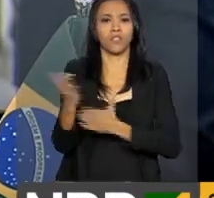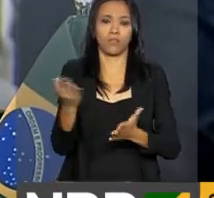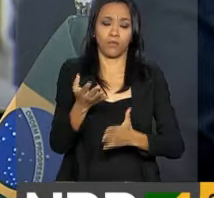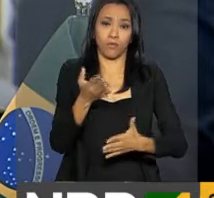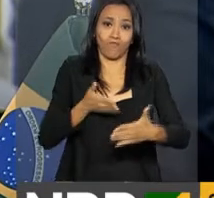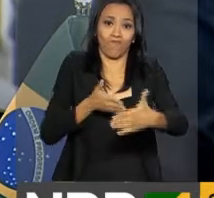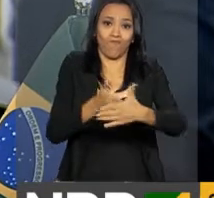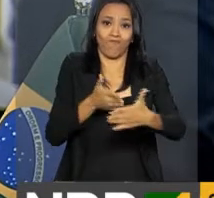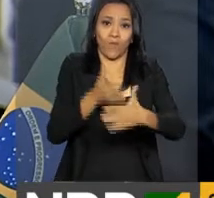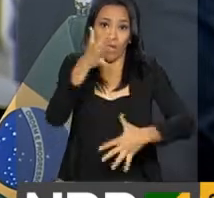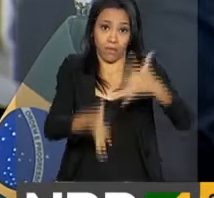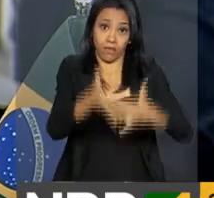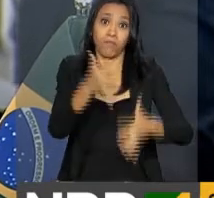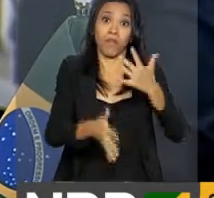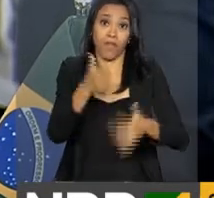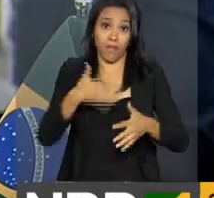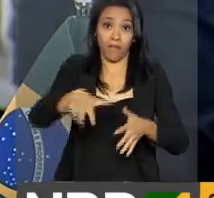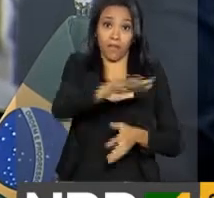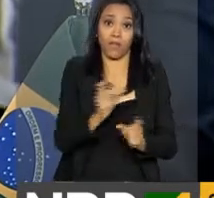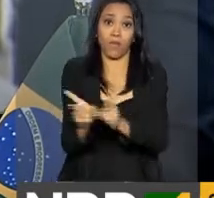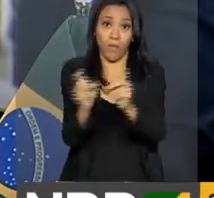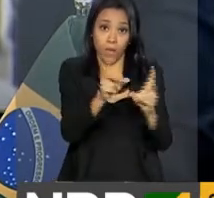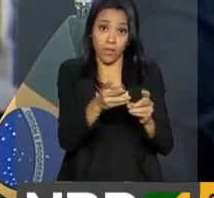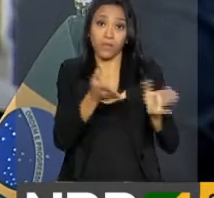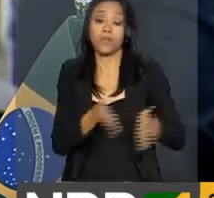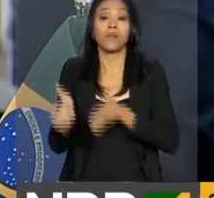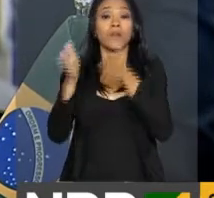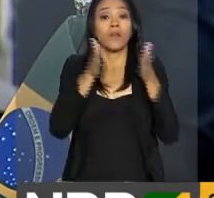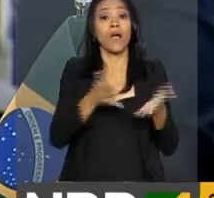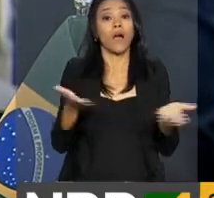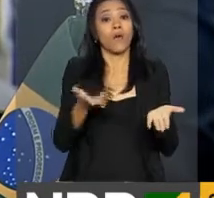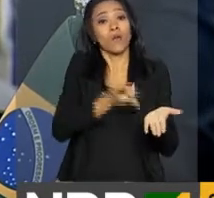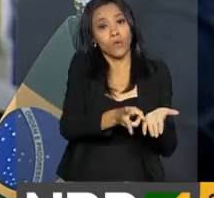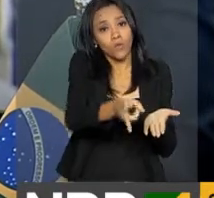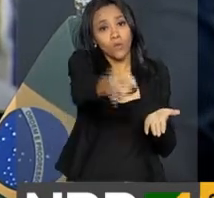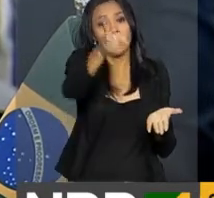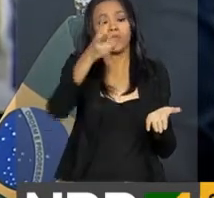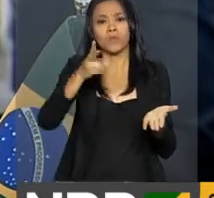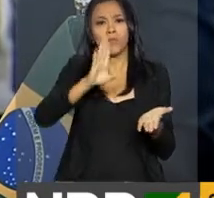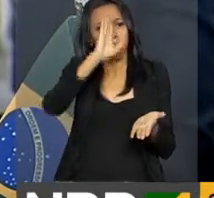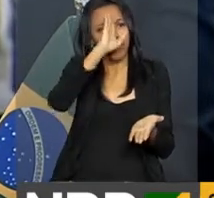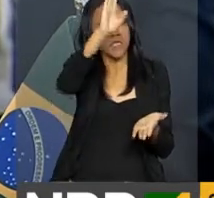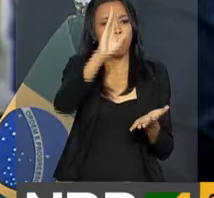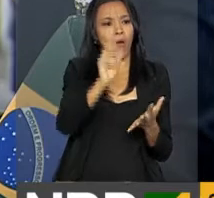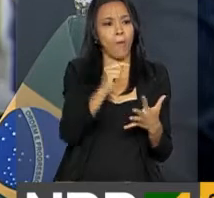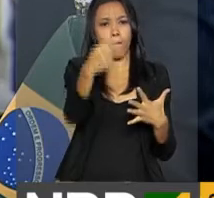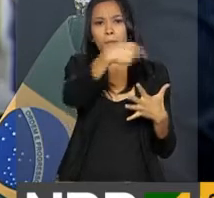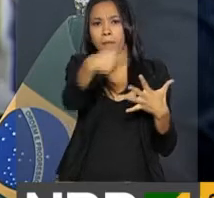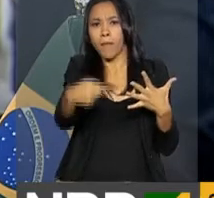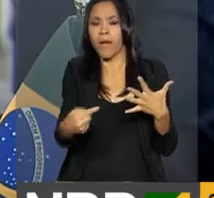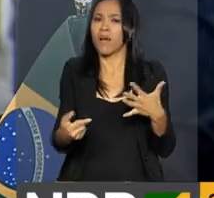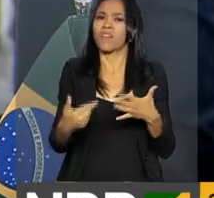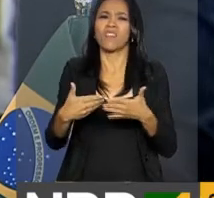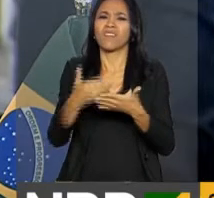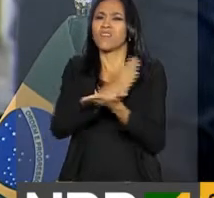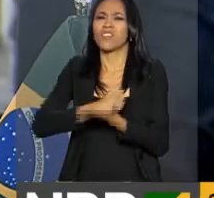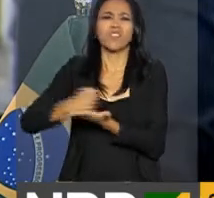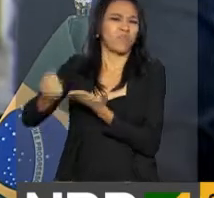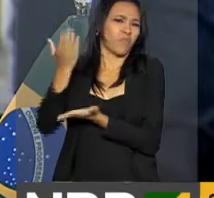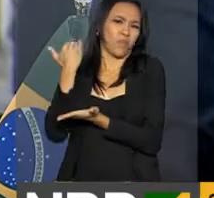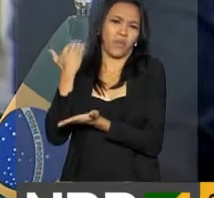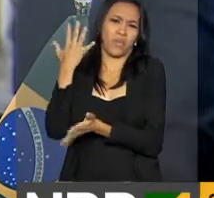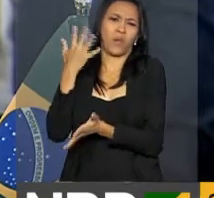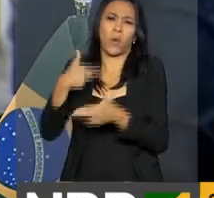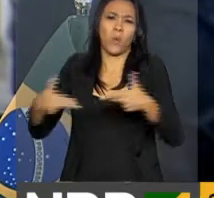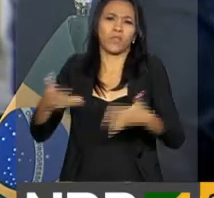assistindo a uma verdadeira mudança de prioridades. Passamos da fase em que se criavam empecilhos ao